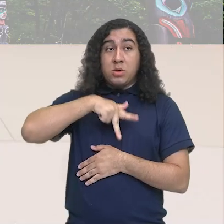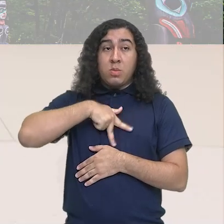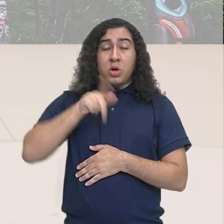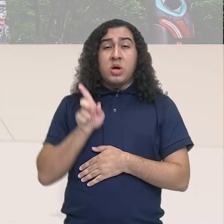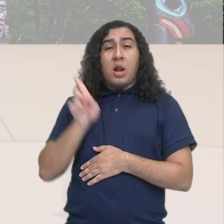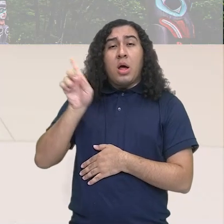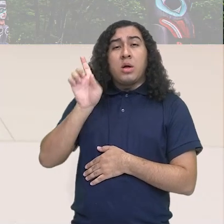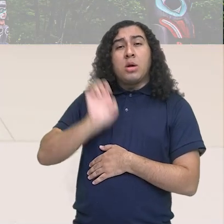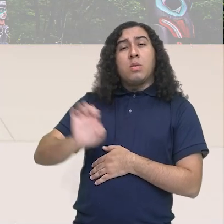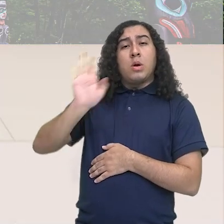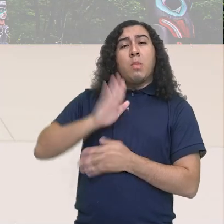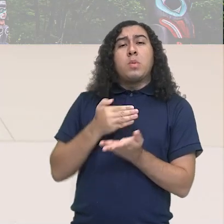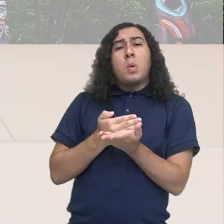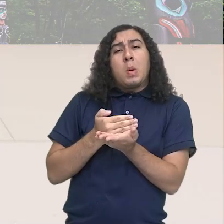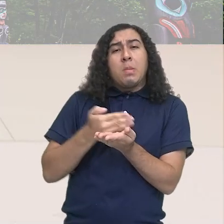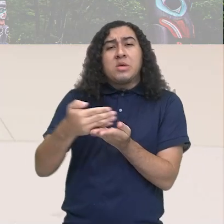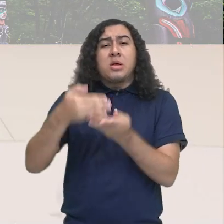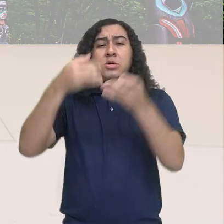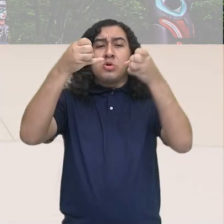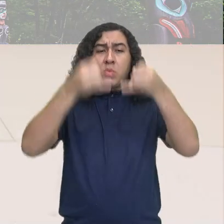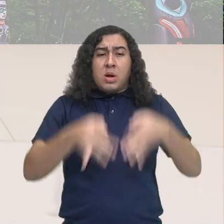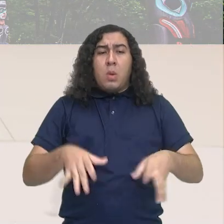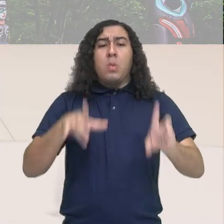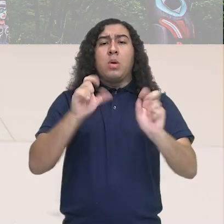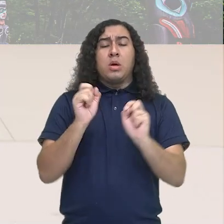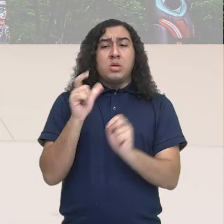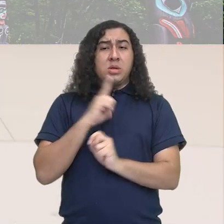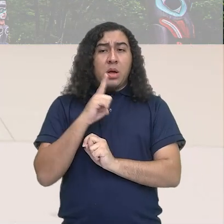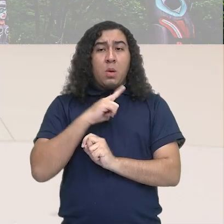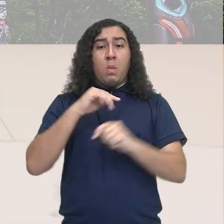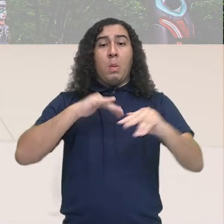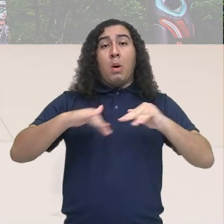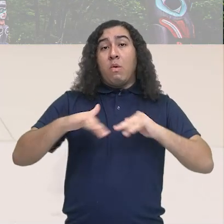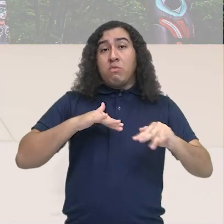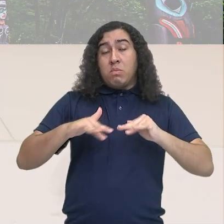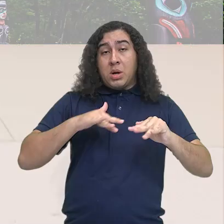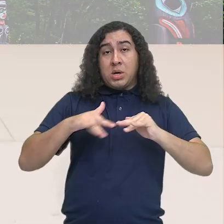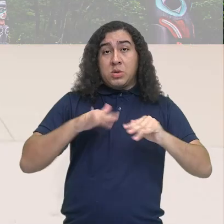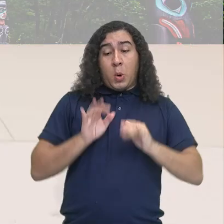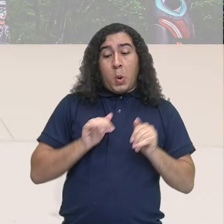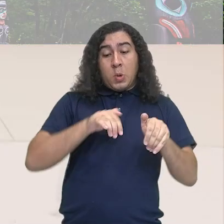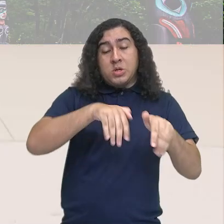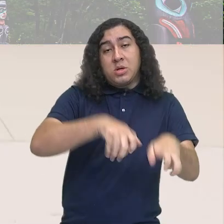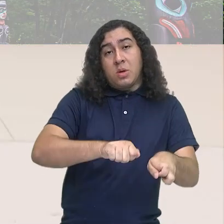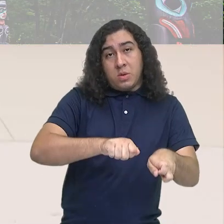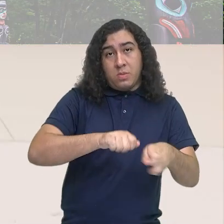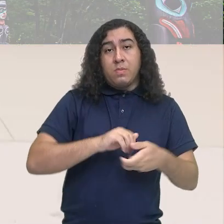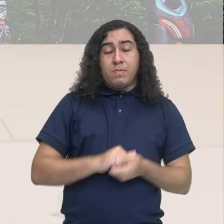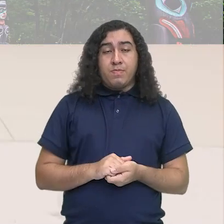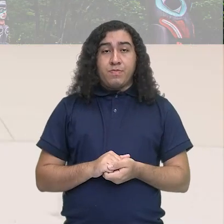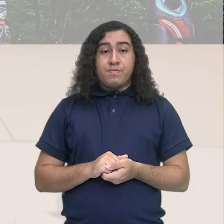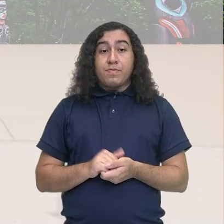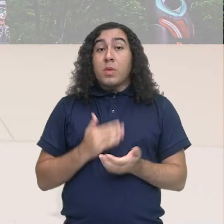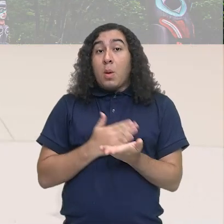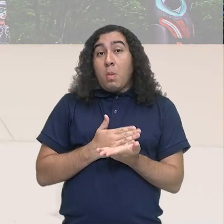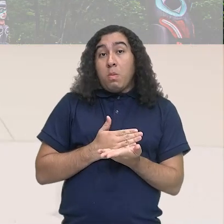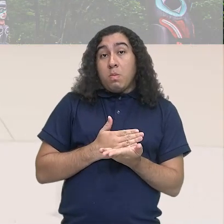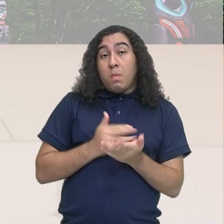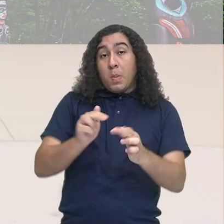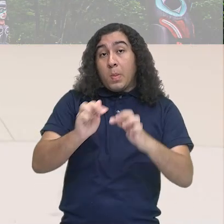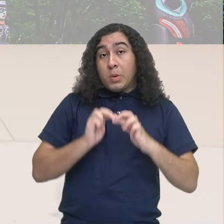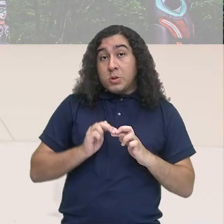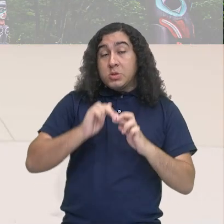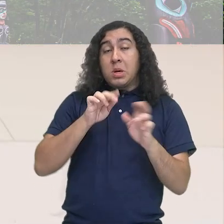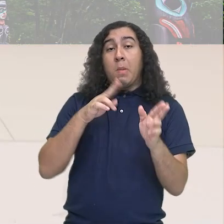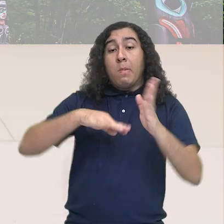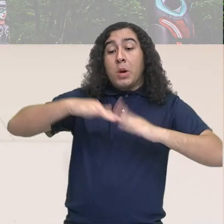Europa começaram a dizer para justificar os seus movimentos colonizatórios. E aí, os estudiosos,